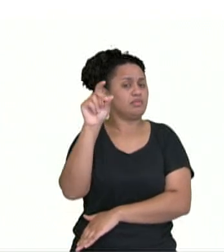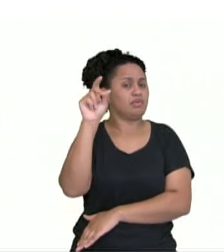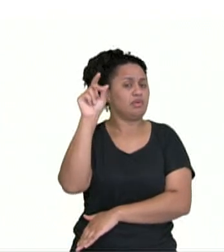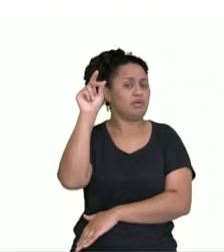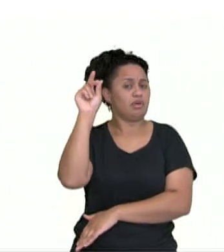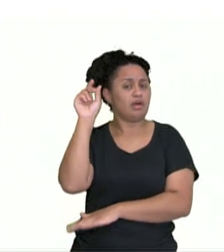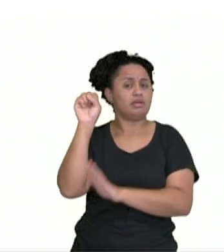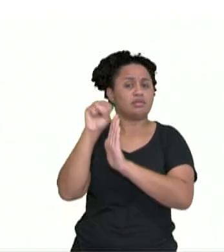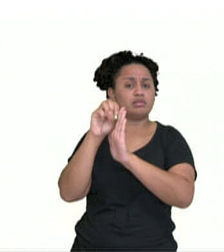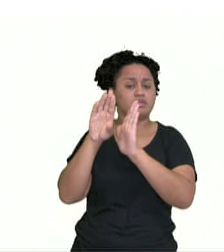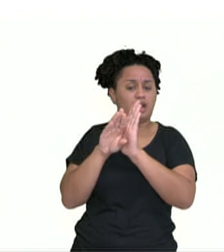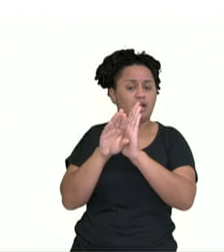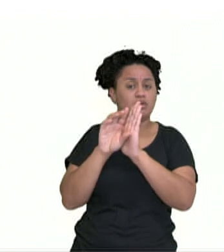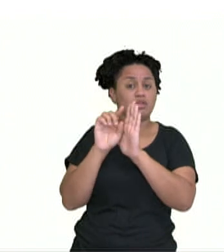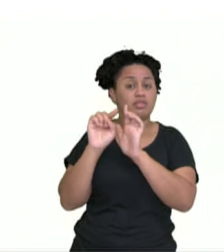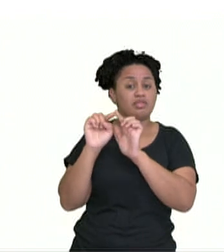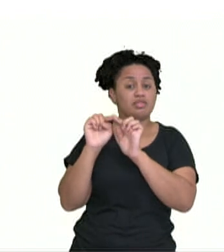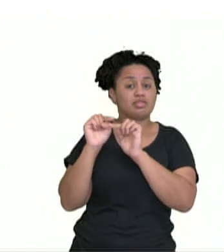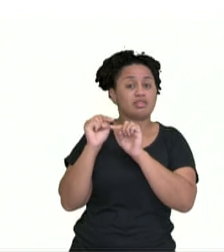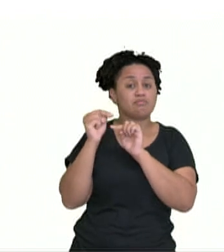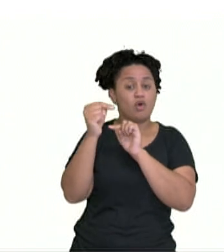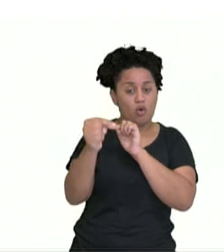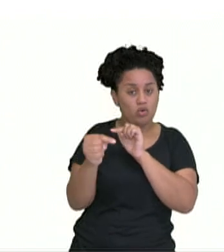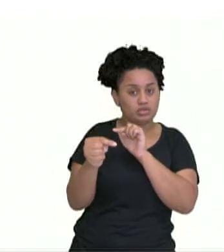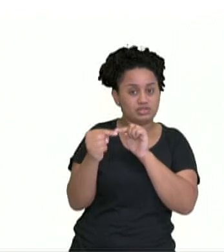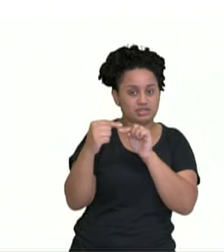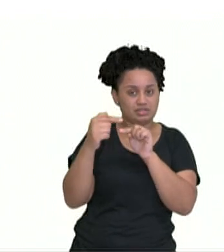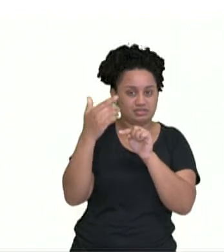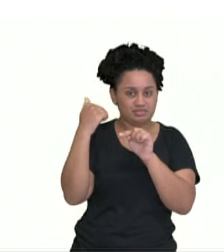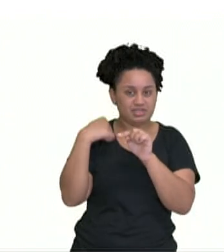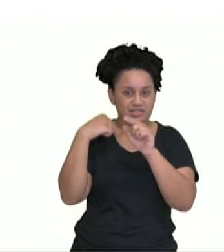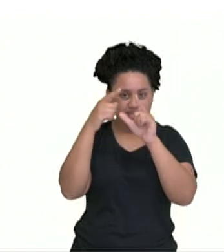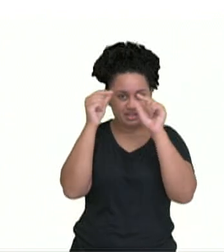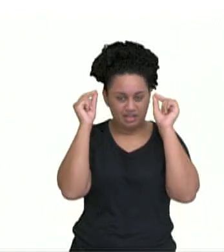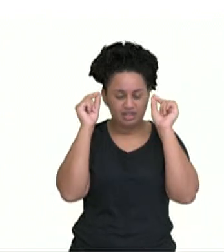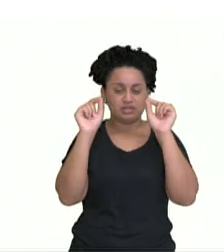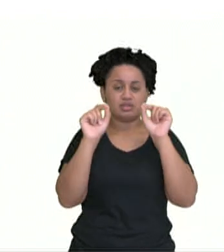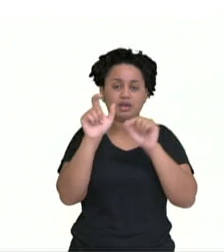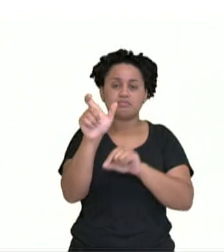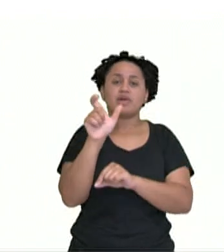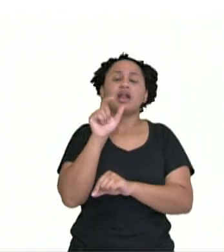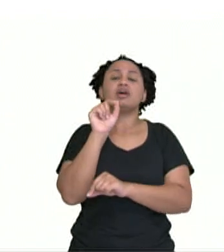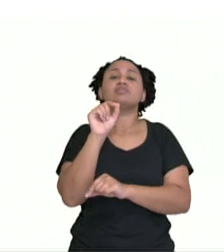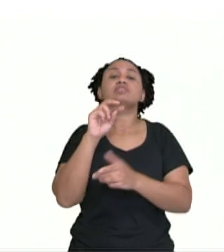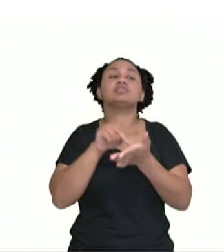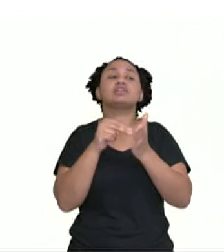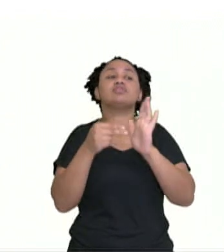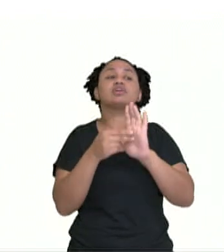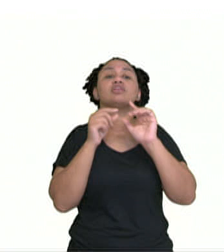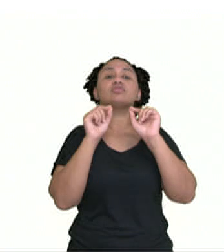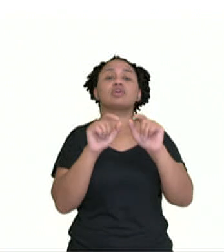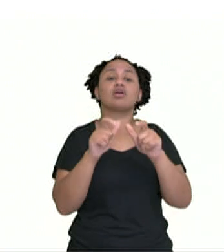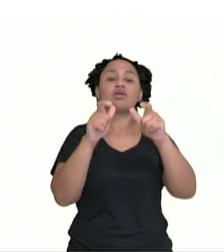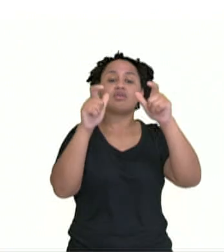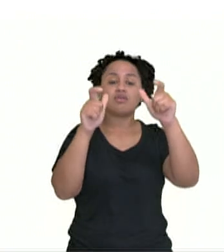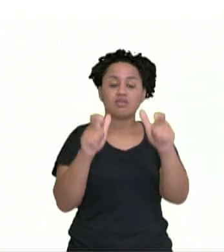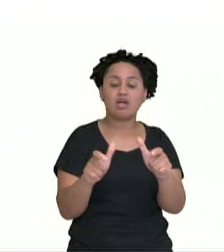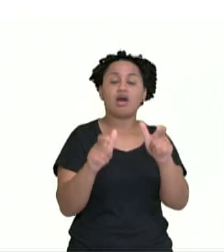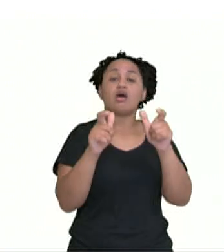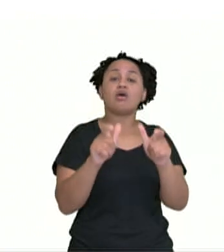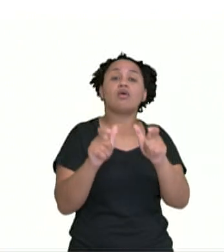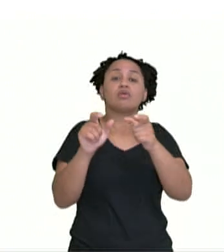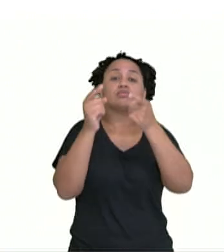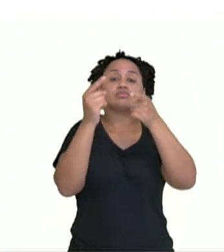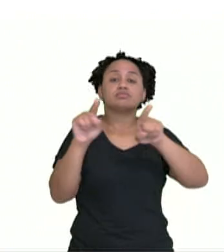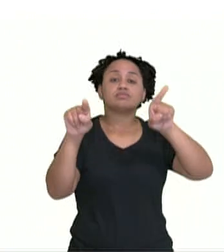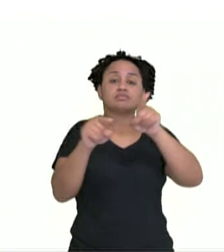muitos séculos e anos depois, ao termo orquestra era aderido a ideia de que era o local onde ficavam